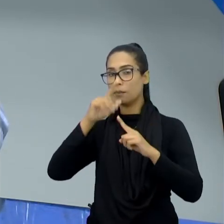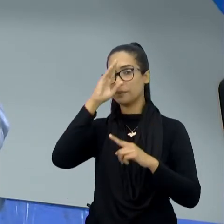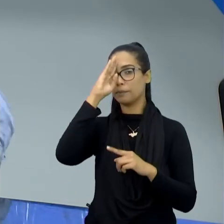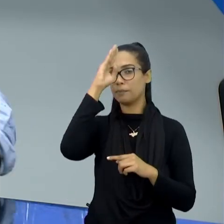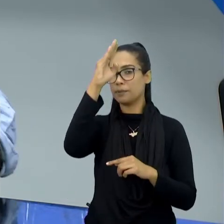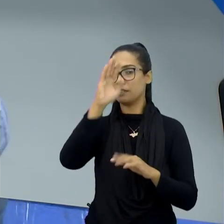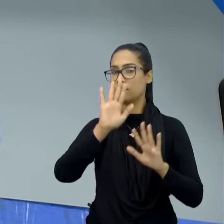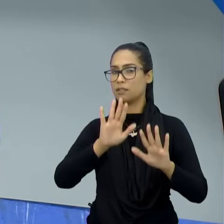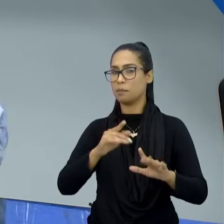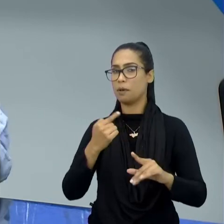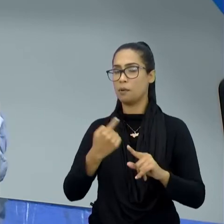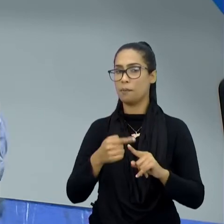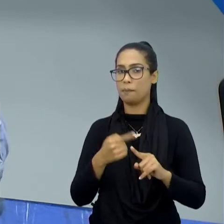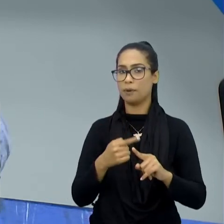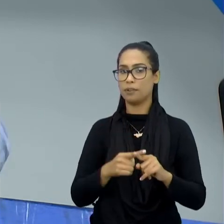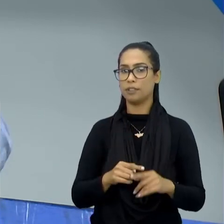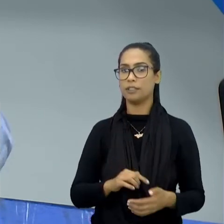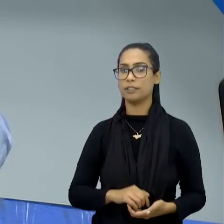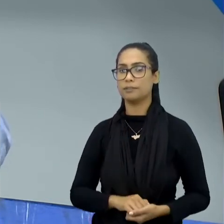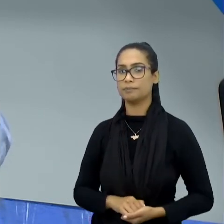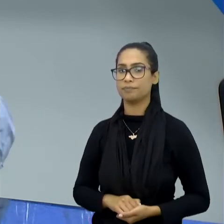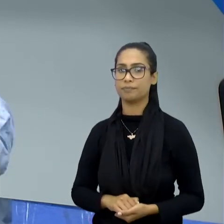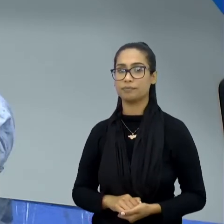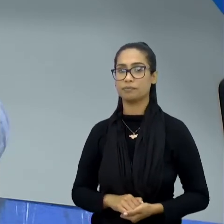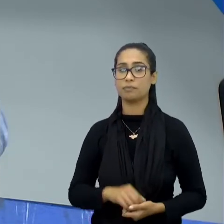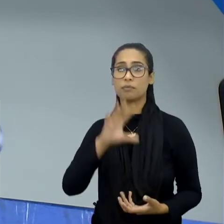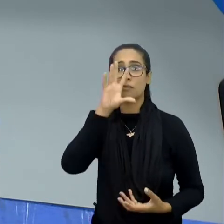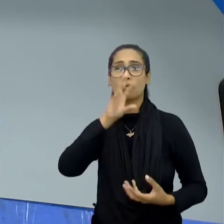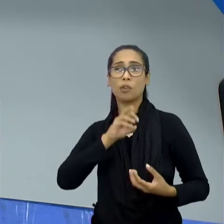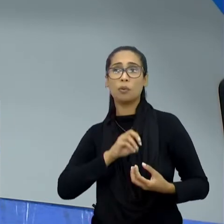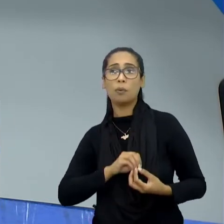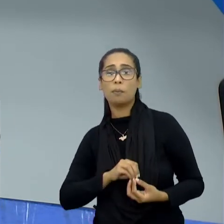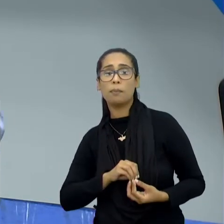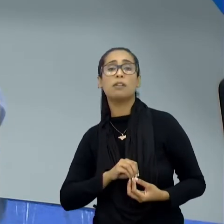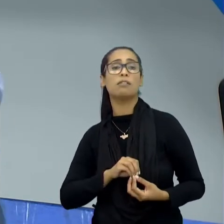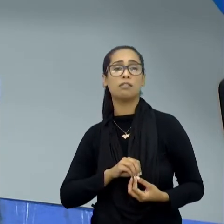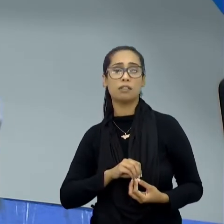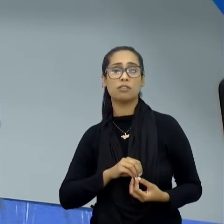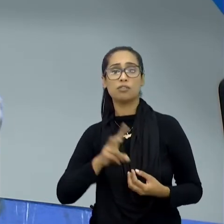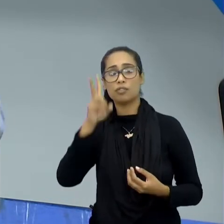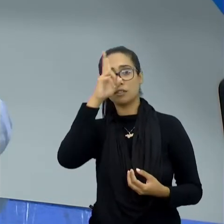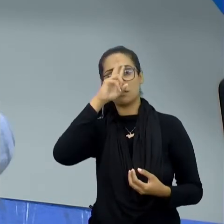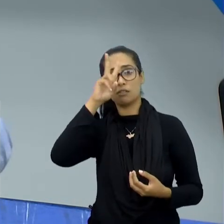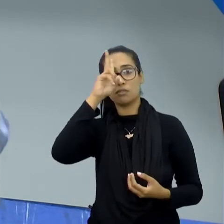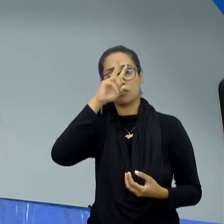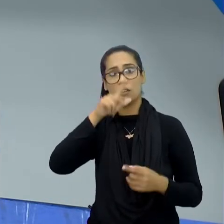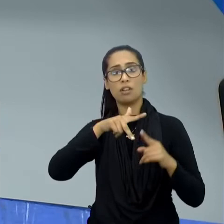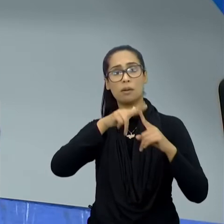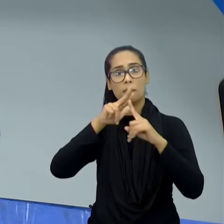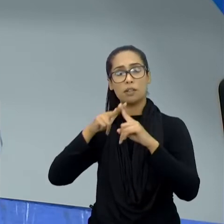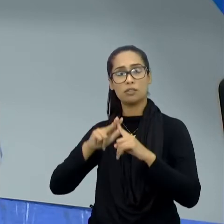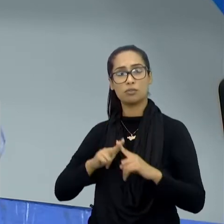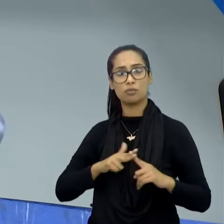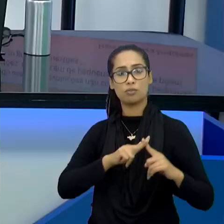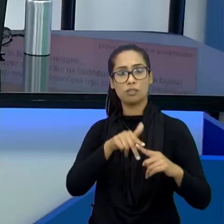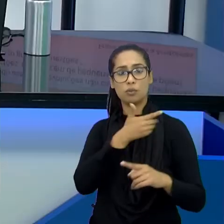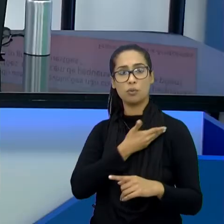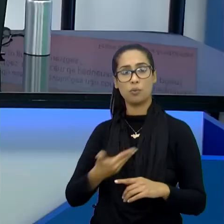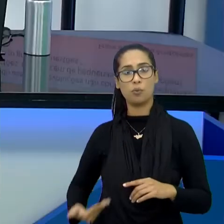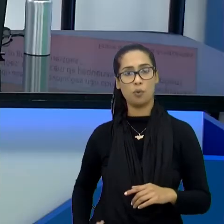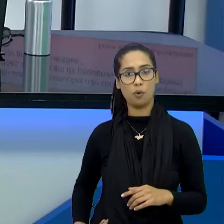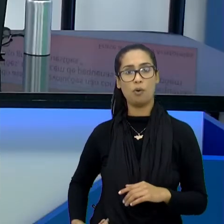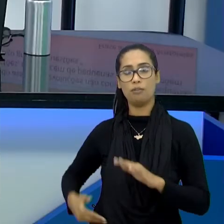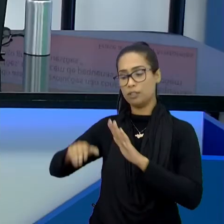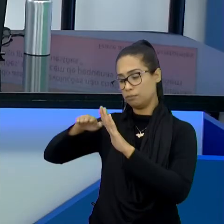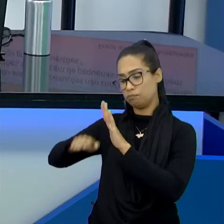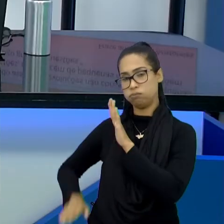é porque ele atribui os processos históricos com a manutenção e a queda do poder político. Toda vez